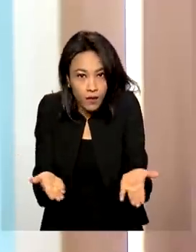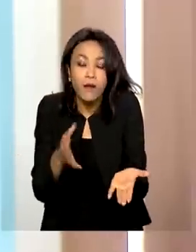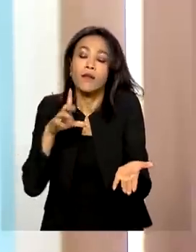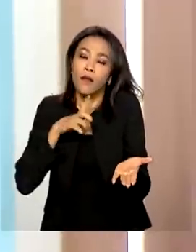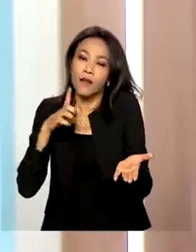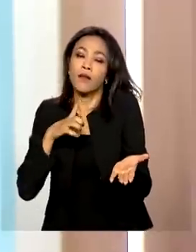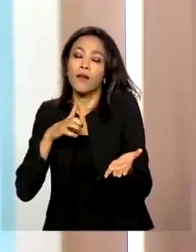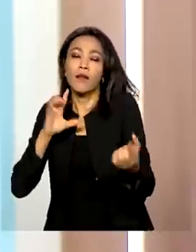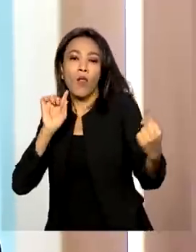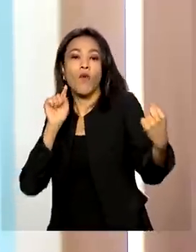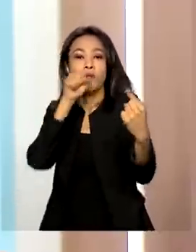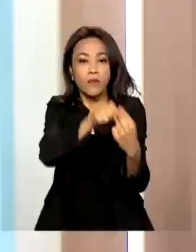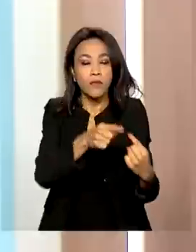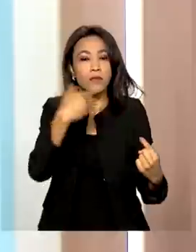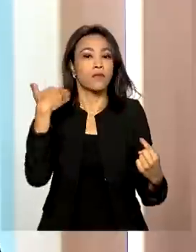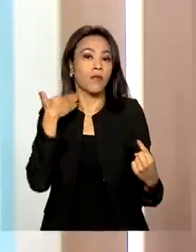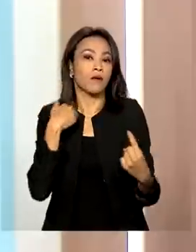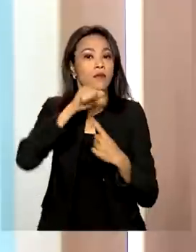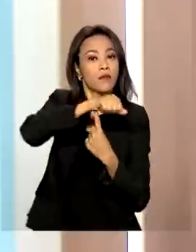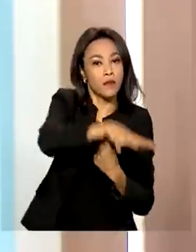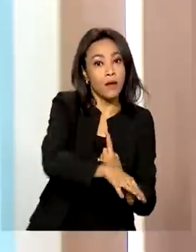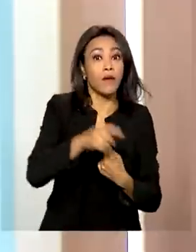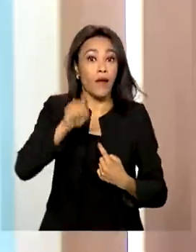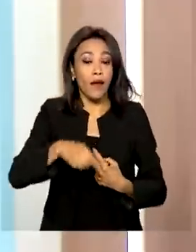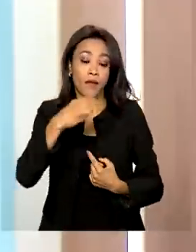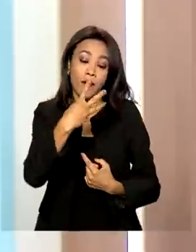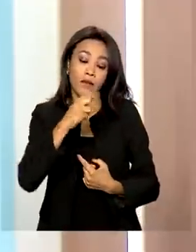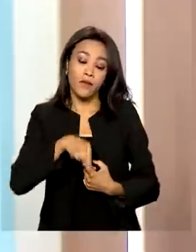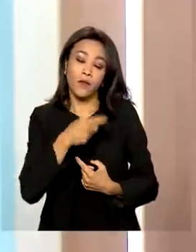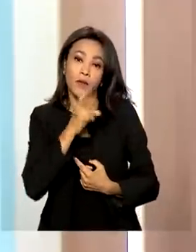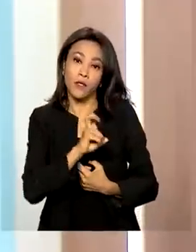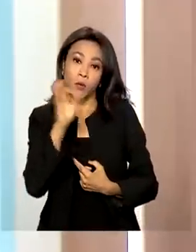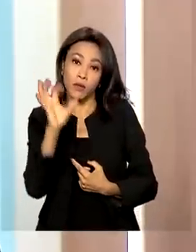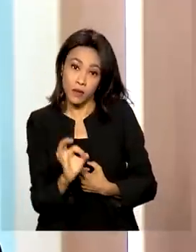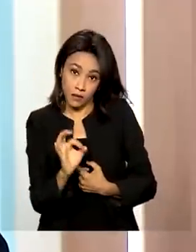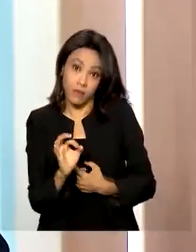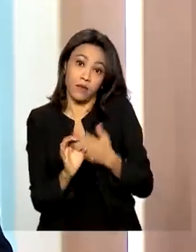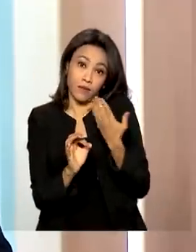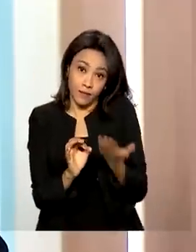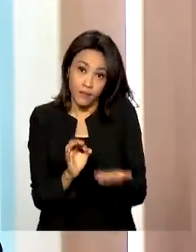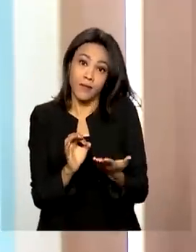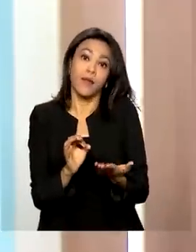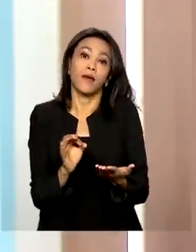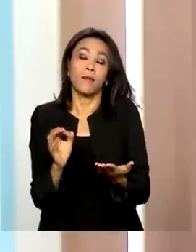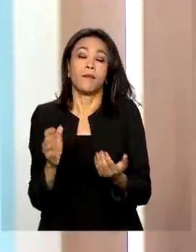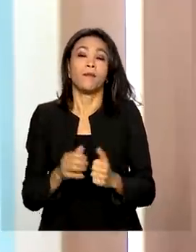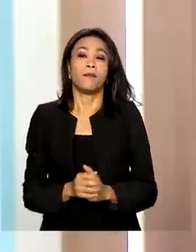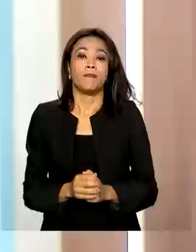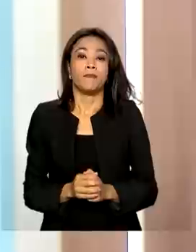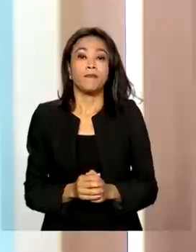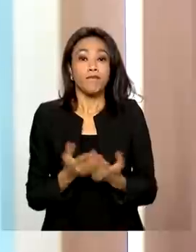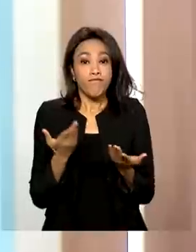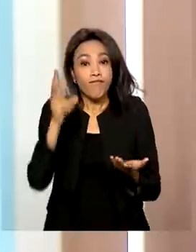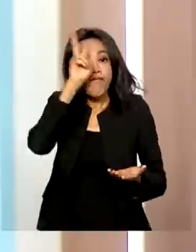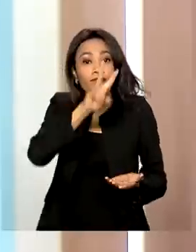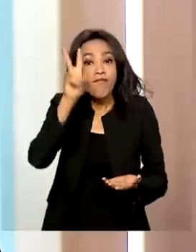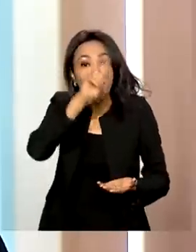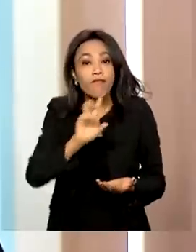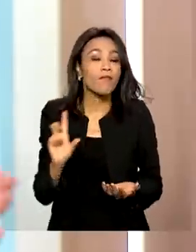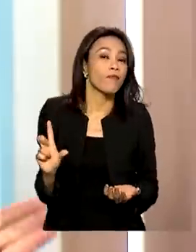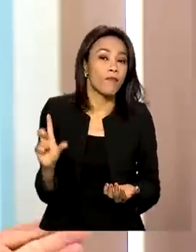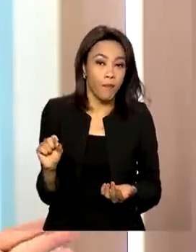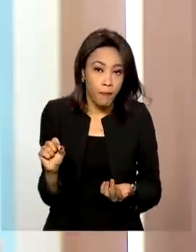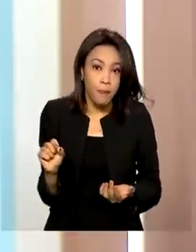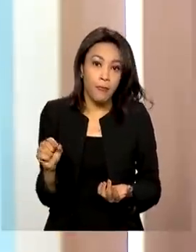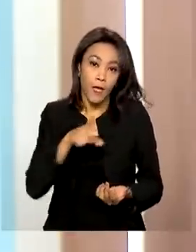da Meta do Banco Central que é três e meio com uma tolerância de um ponto e meio chegaria a 5%. lembrando também que